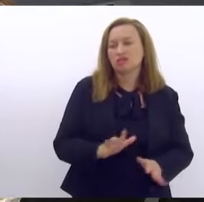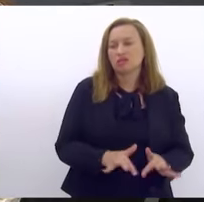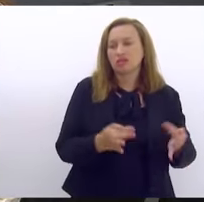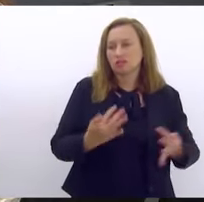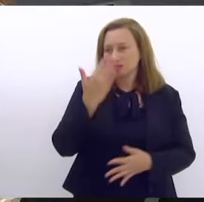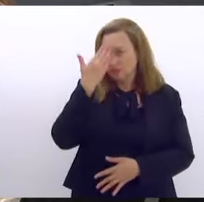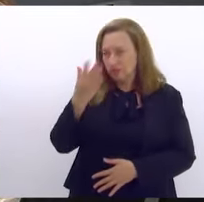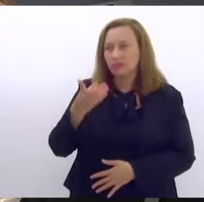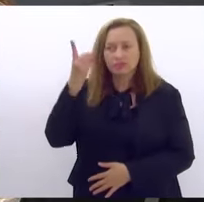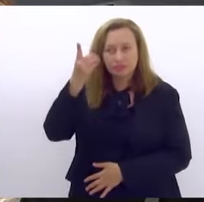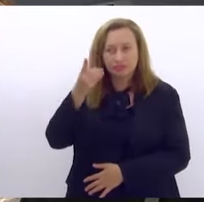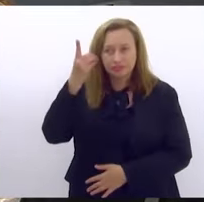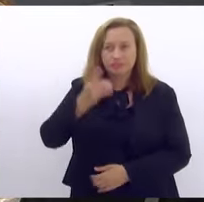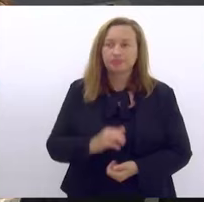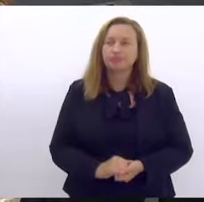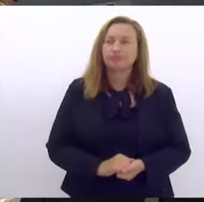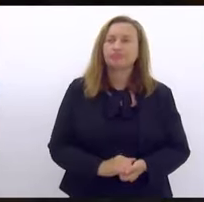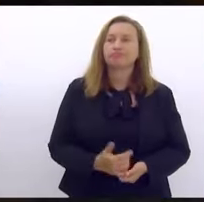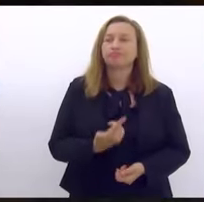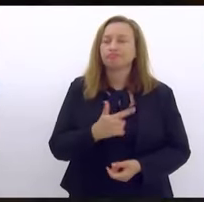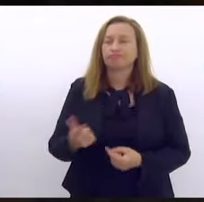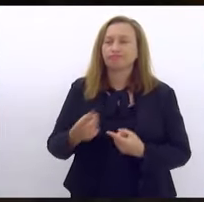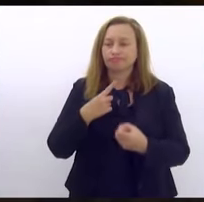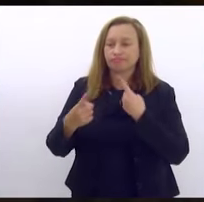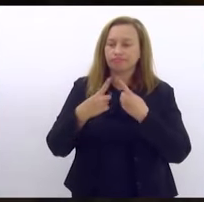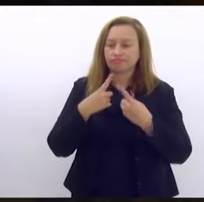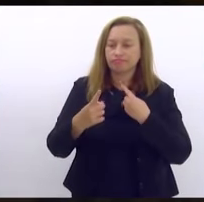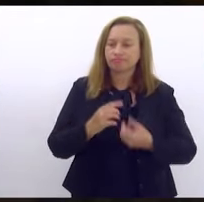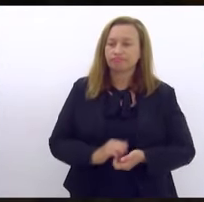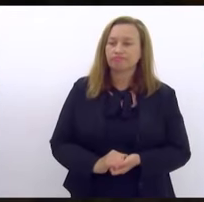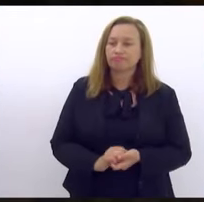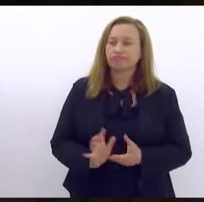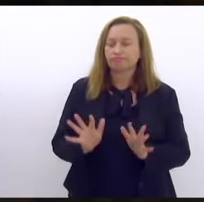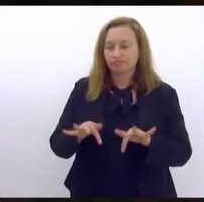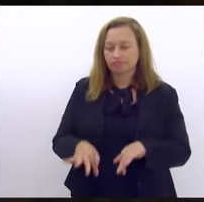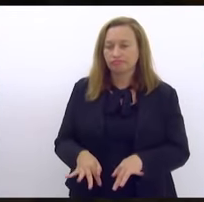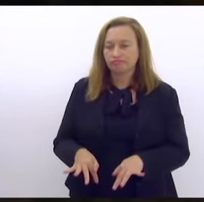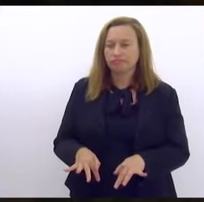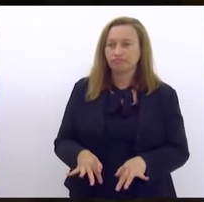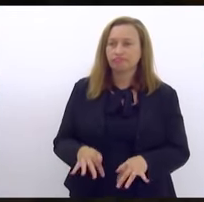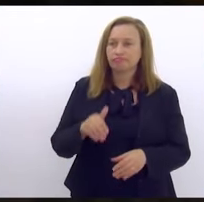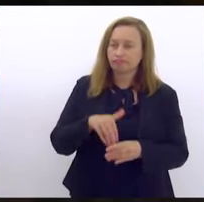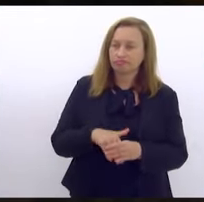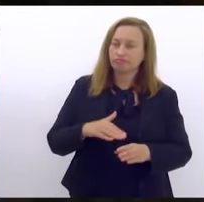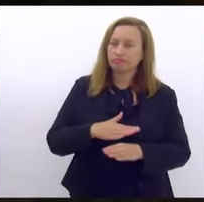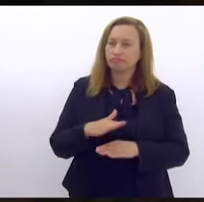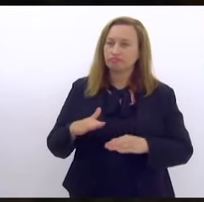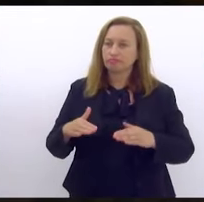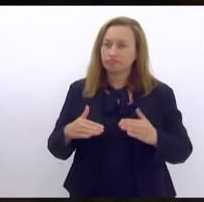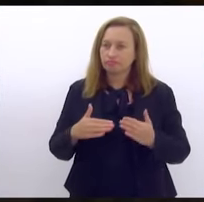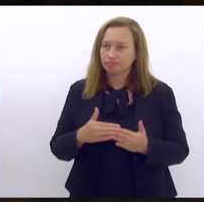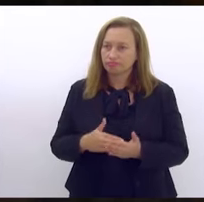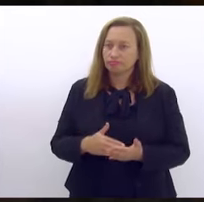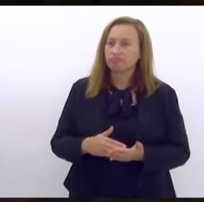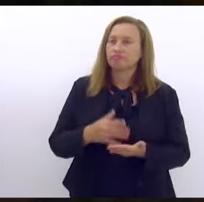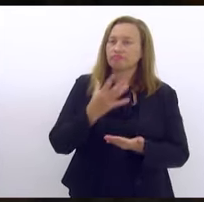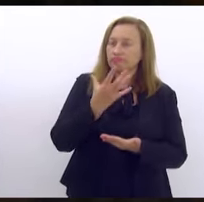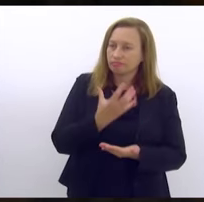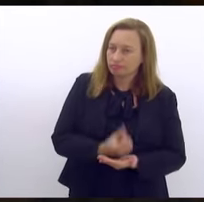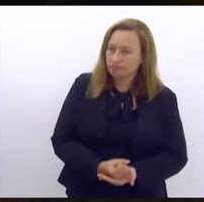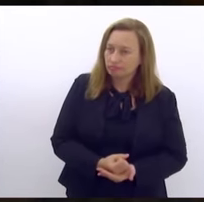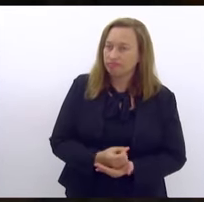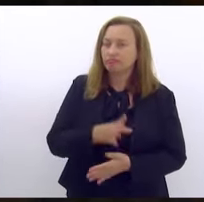nosso nobre deputado. Não havendo mais quem queira discutir, encerrada a discussão, em votação. Senhores que